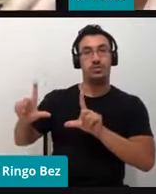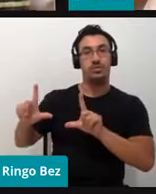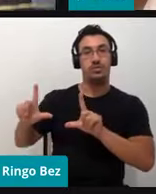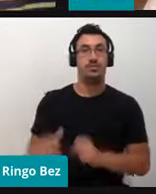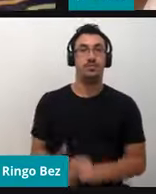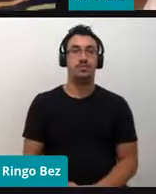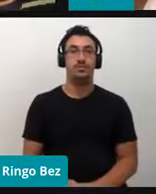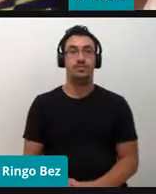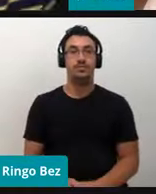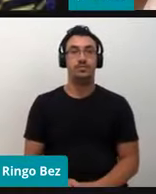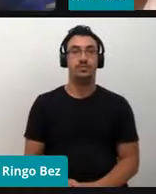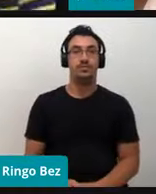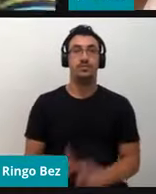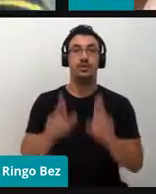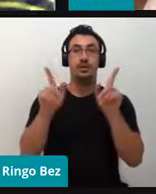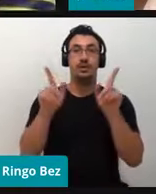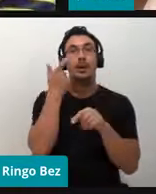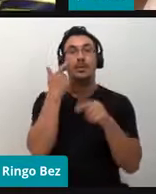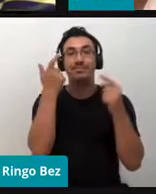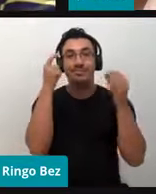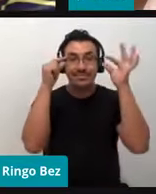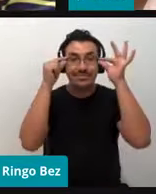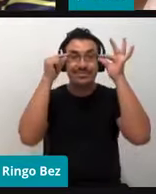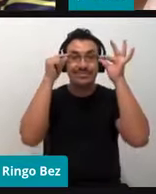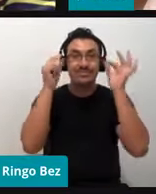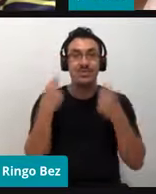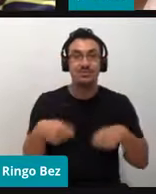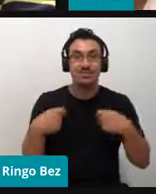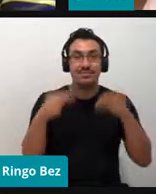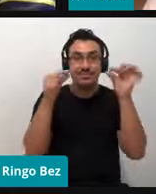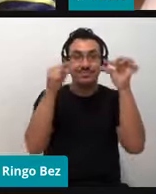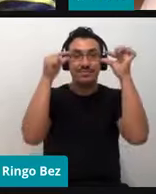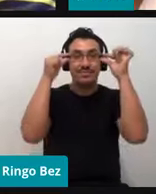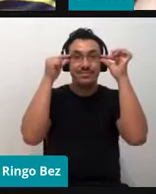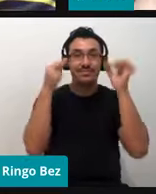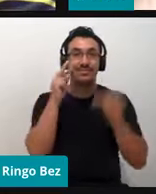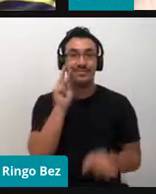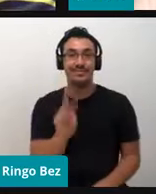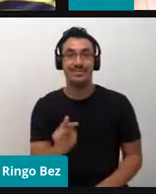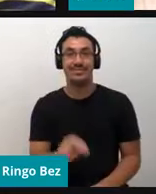Diferente do Paulinho, eu preciso pôr o meu óculos, né?